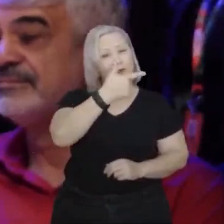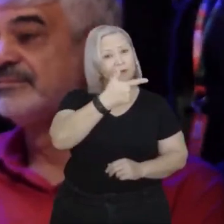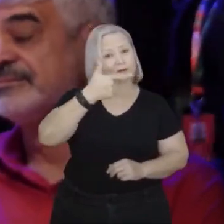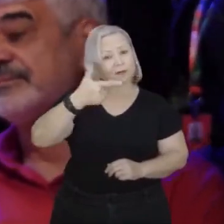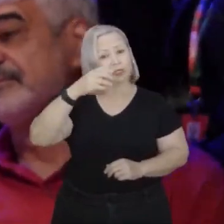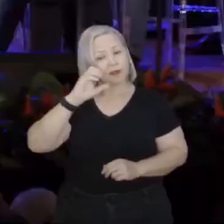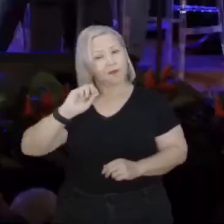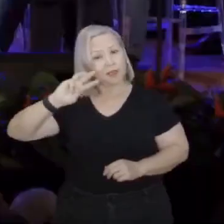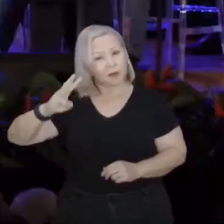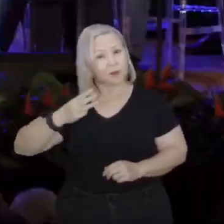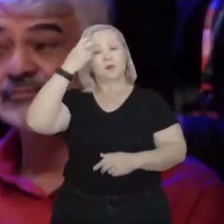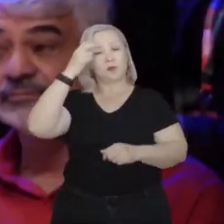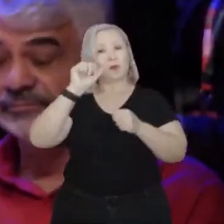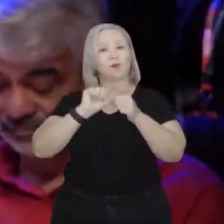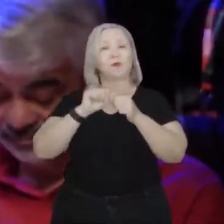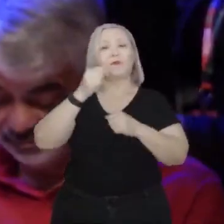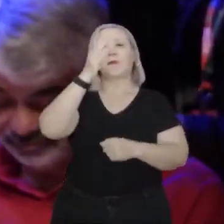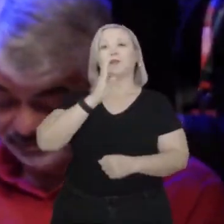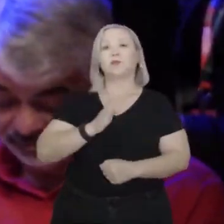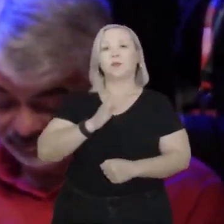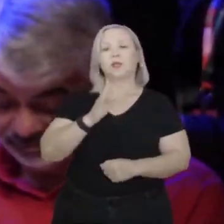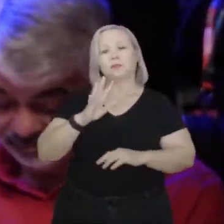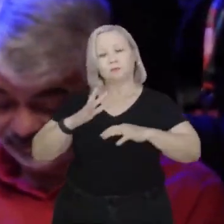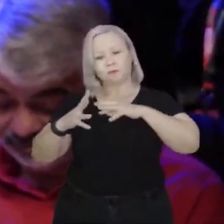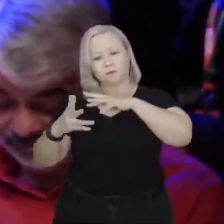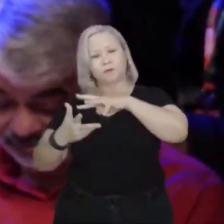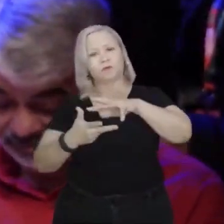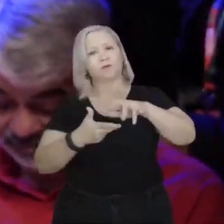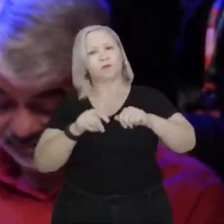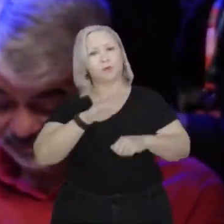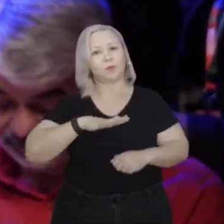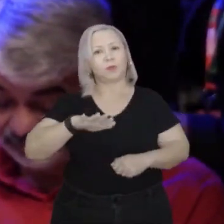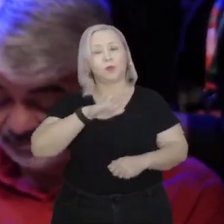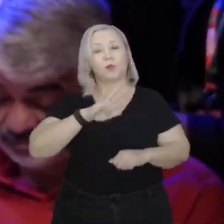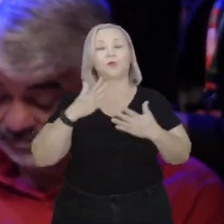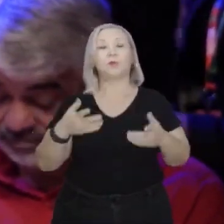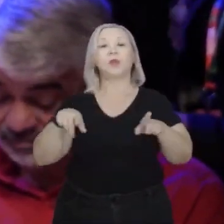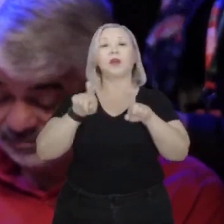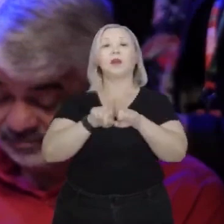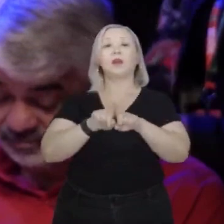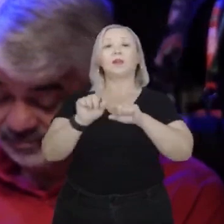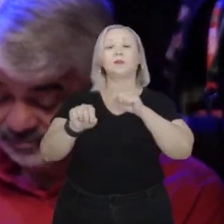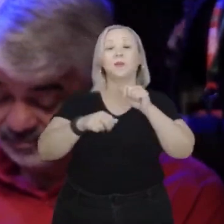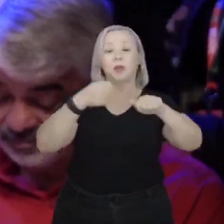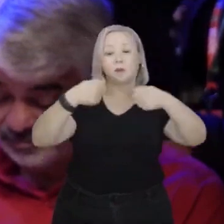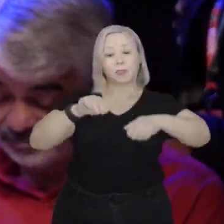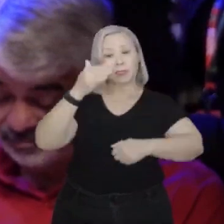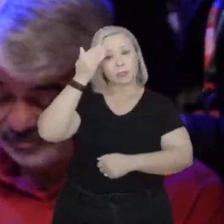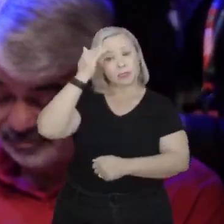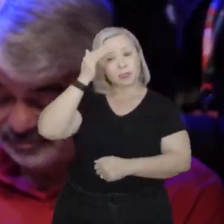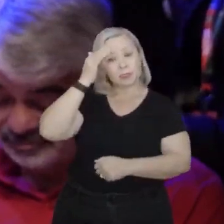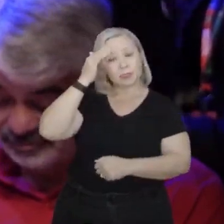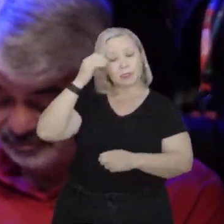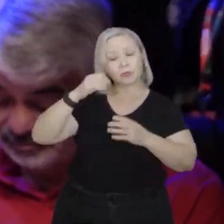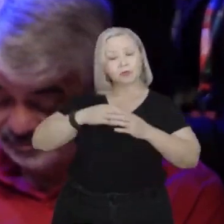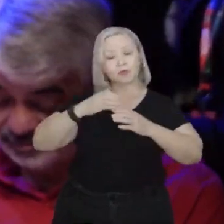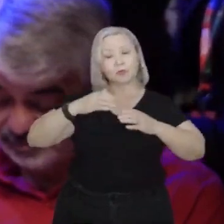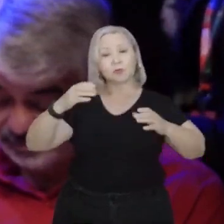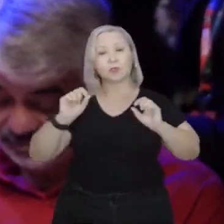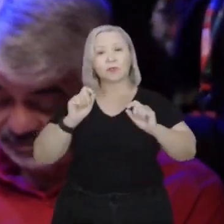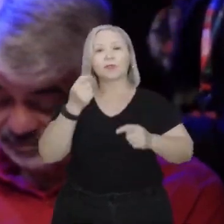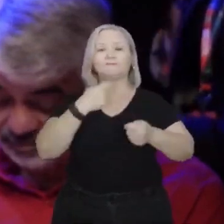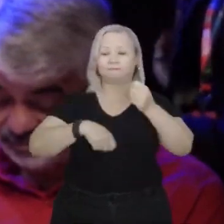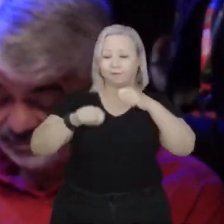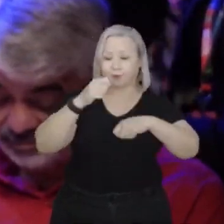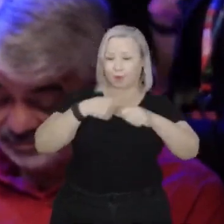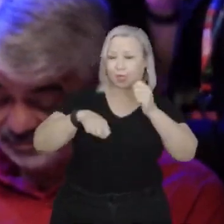brasileiros e brasileiras. E também precisa ser entendida na sua dimensão econômica, porque a cultura